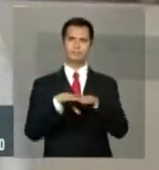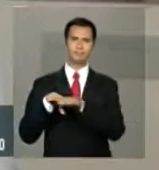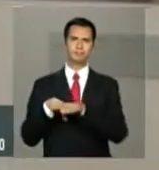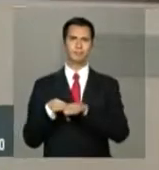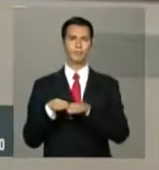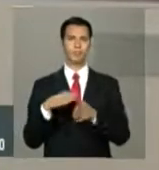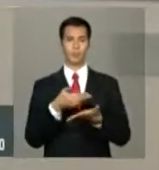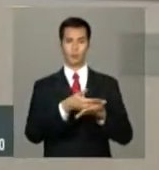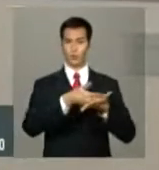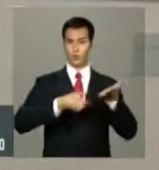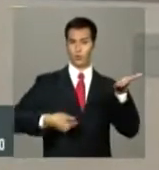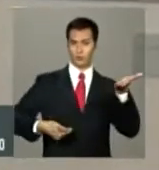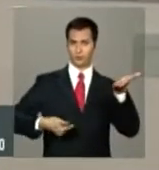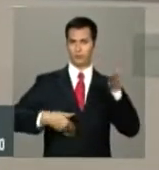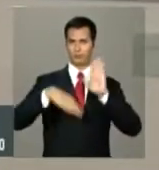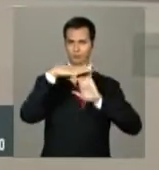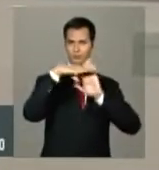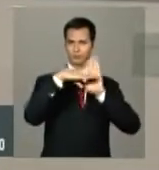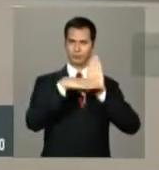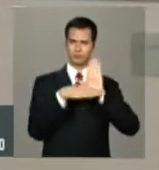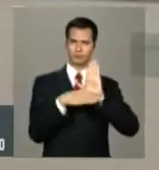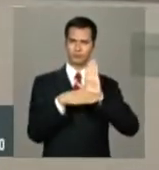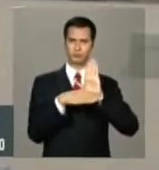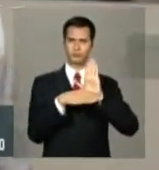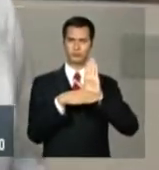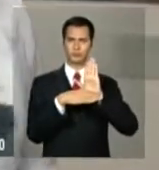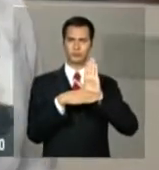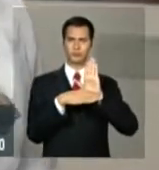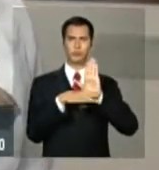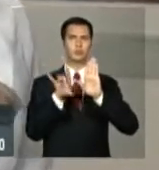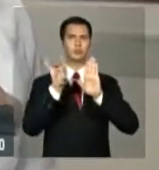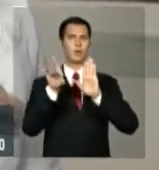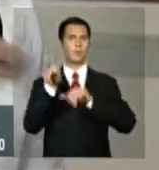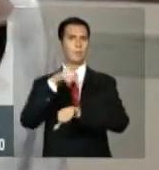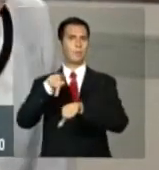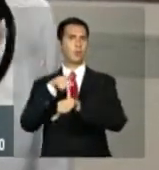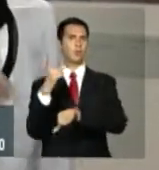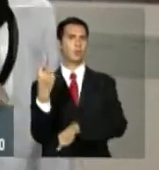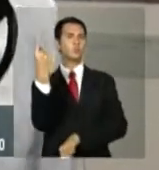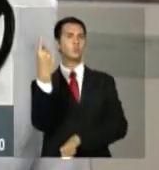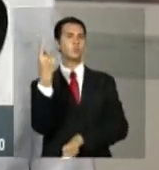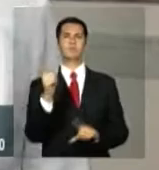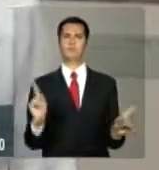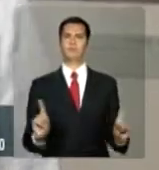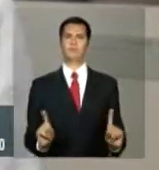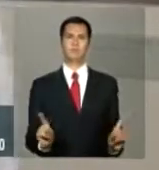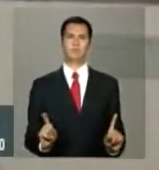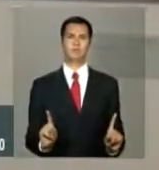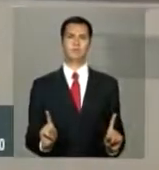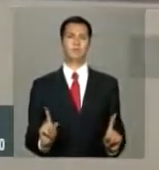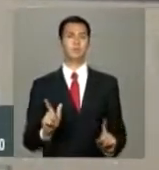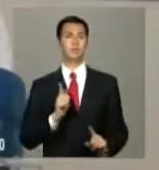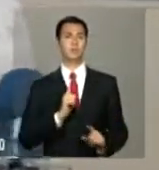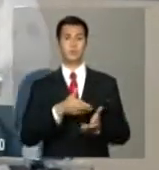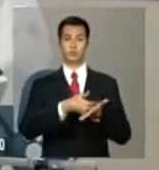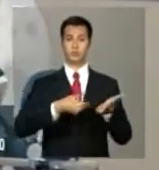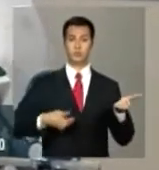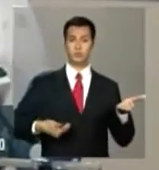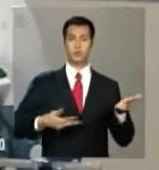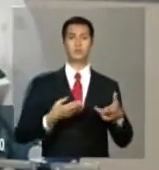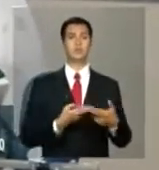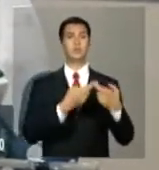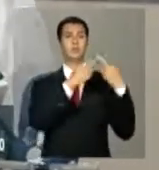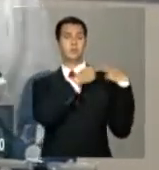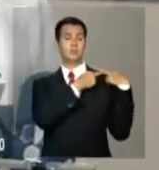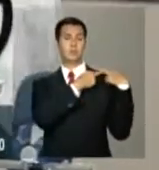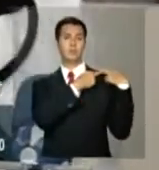do documento não é uma questão que diga respeito a um só país. É impossível você ter um documento que representa as